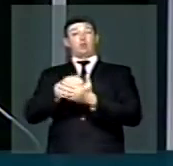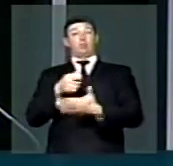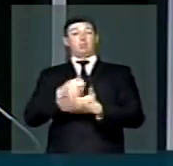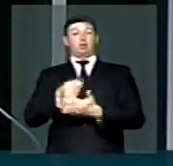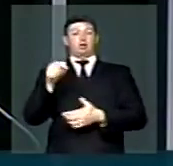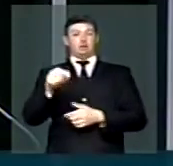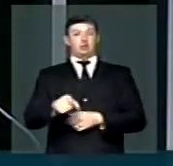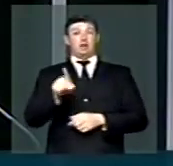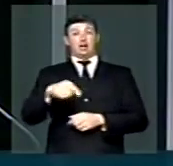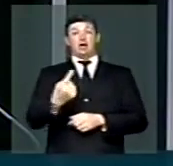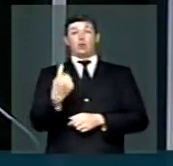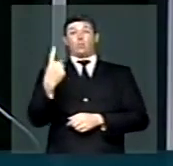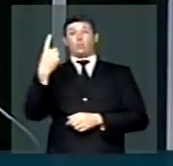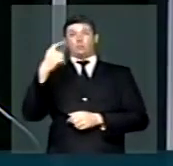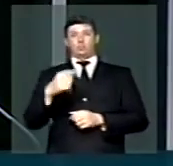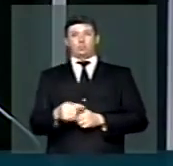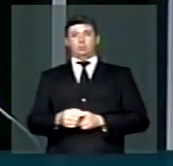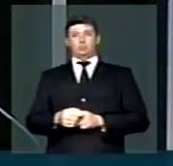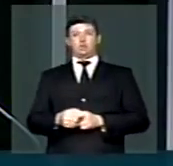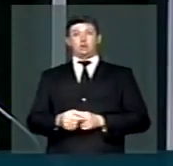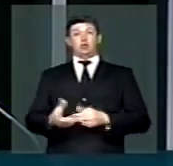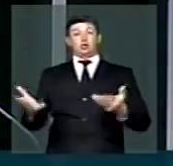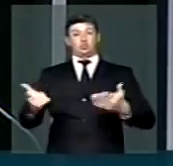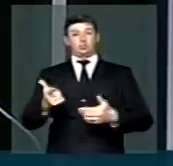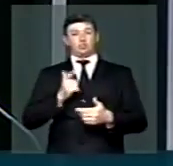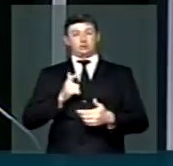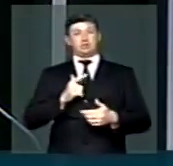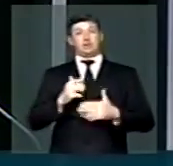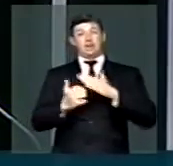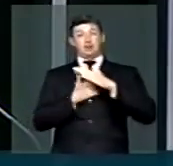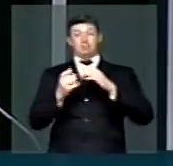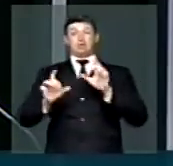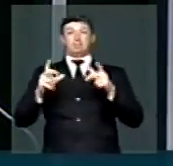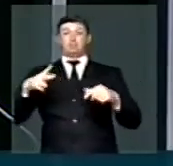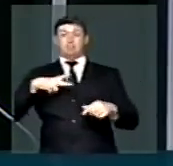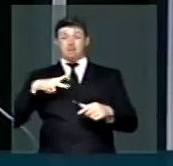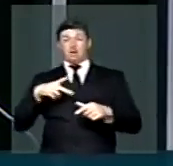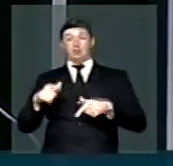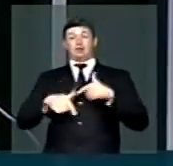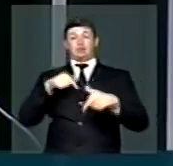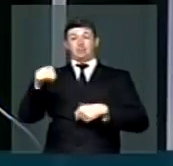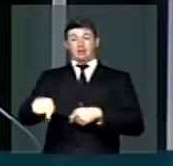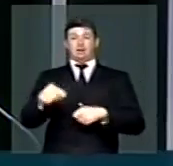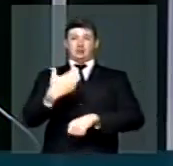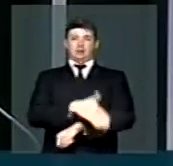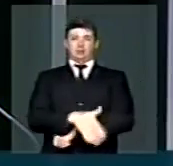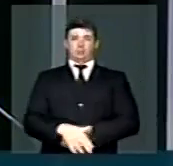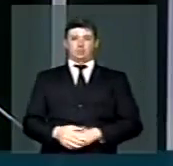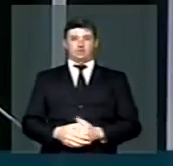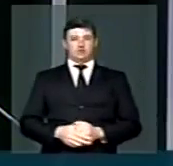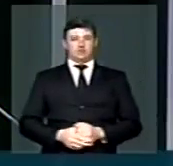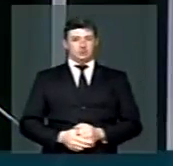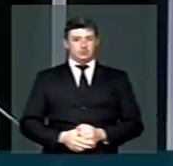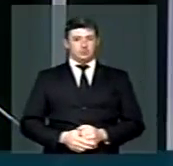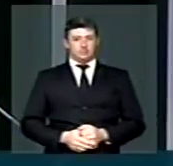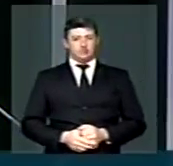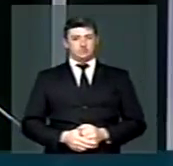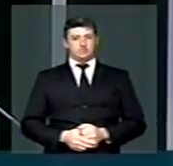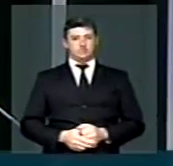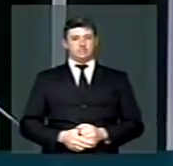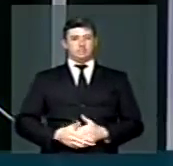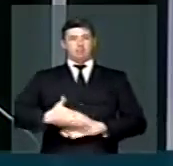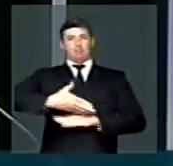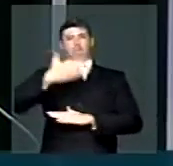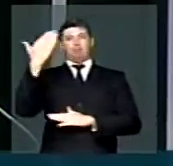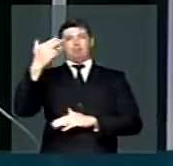estende-se exclusivamente em rodovias atualmente concessionadas. Todas as concessionárias direito